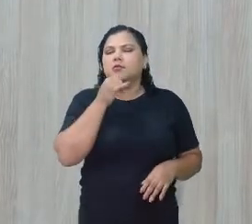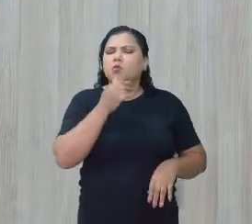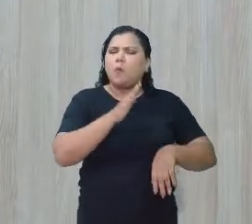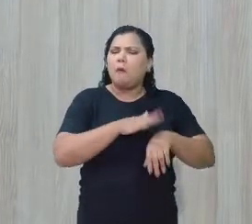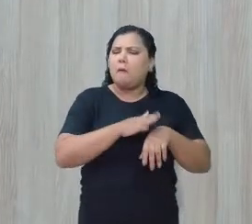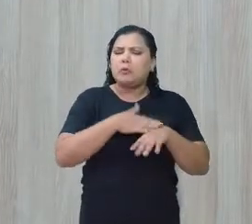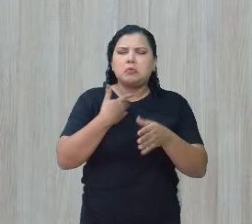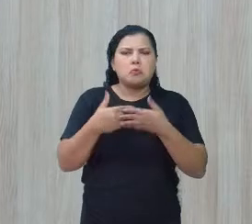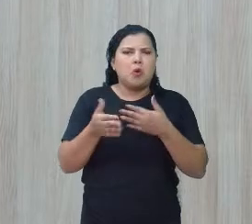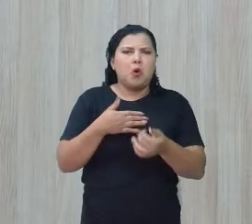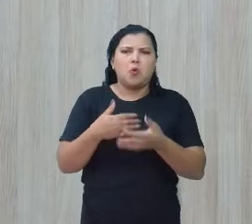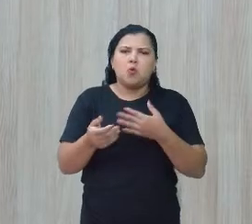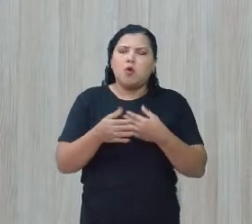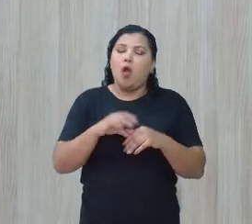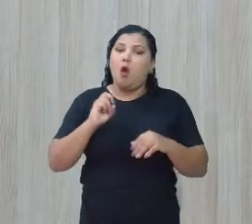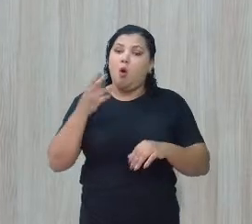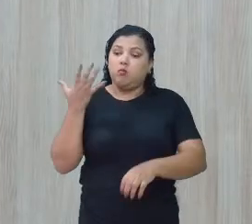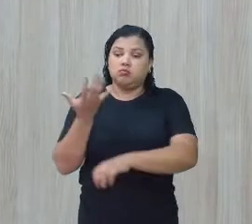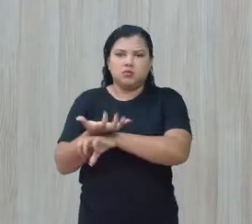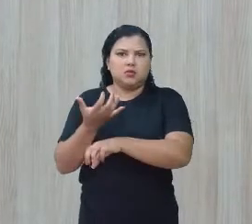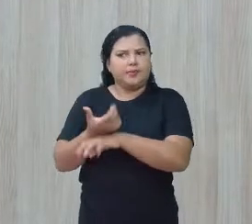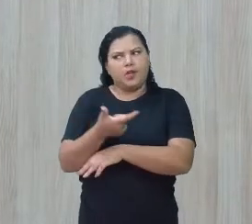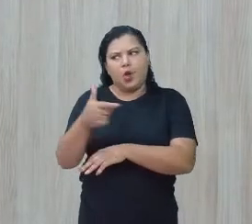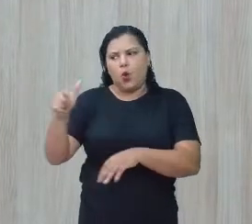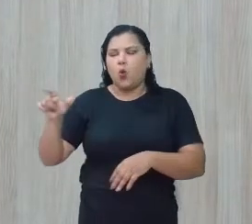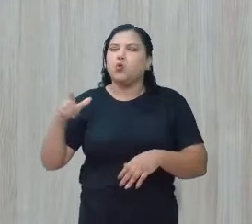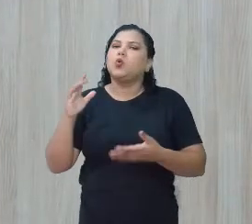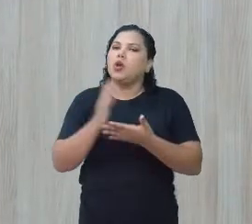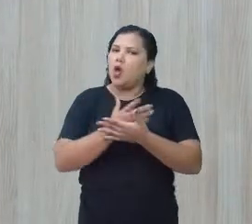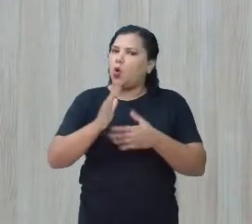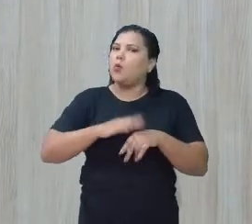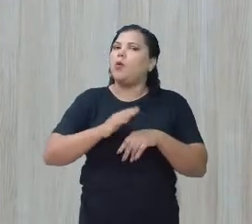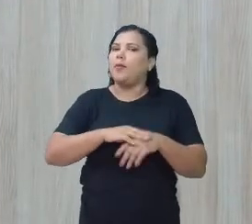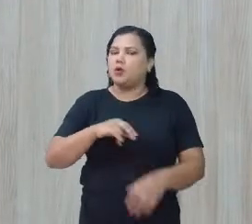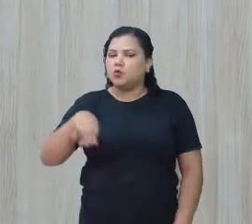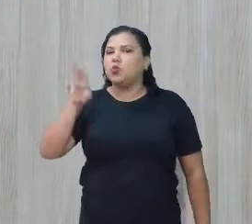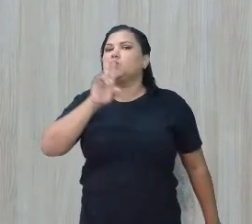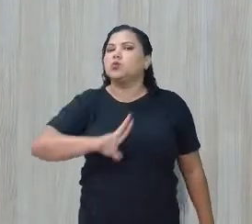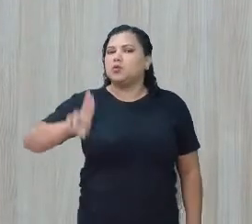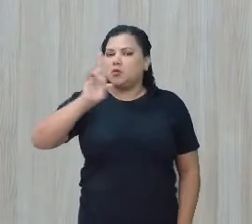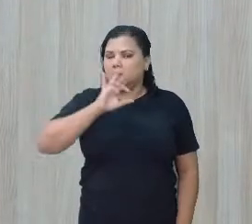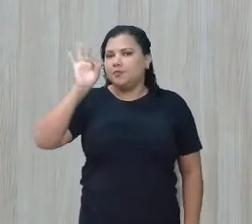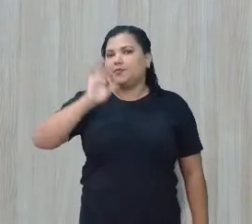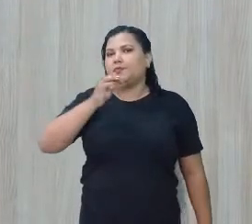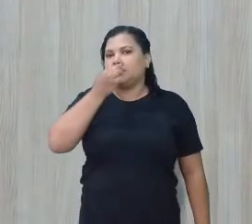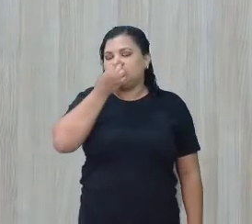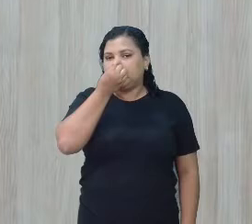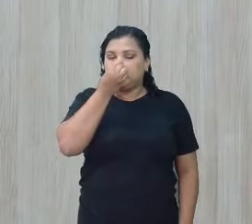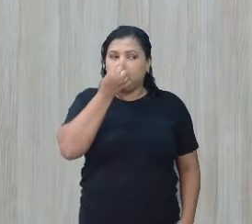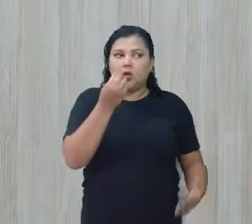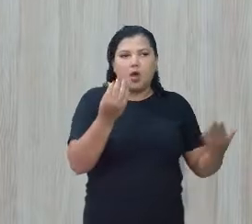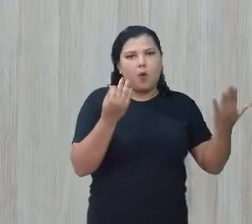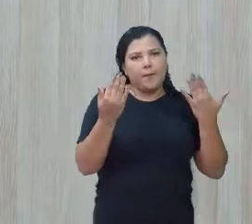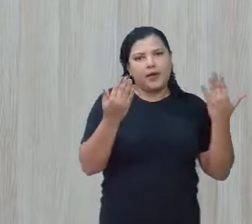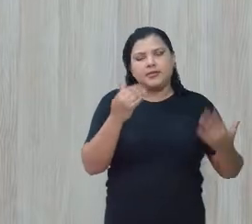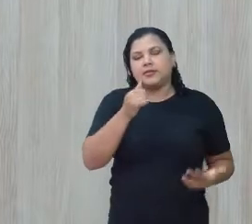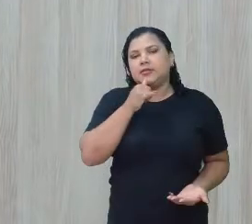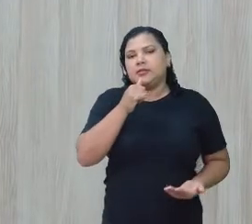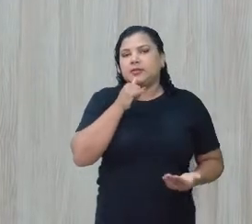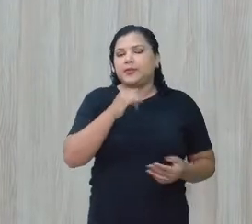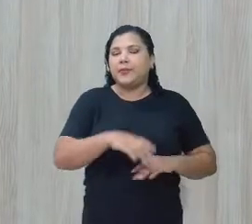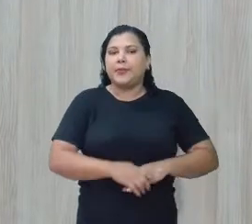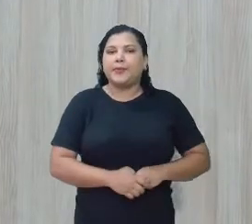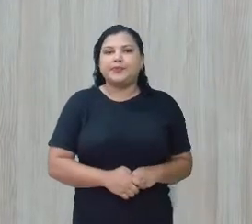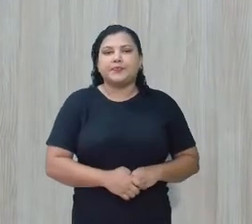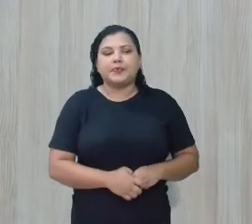momento, ou até mesmo em qualquer disciplina, em algum momento a gente trabalha com essa ideia, porque dá a comparação. Você consegue